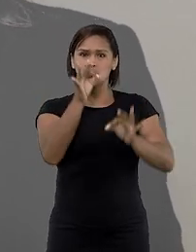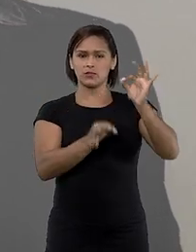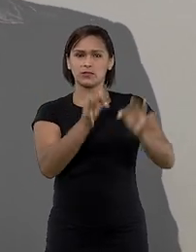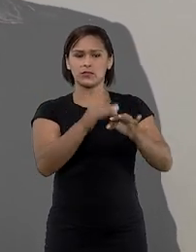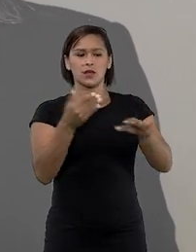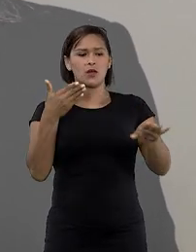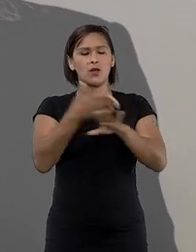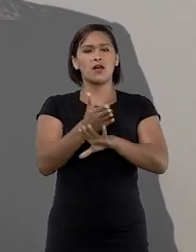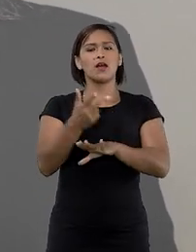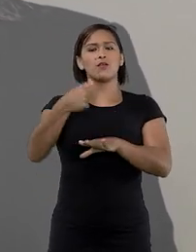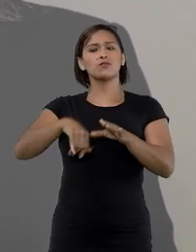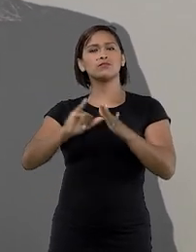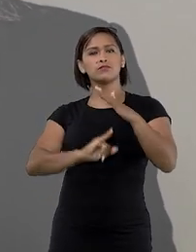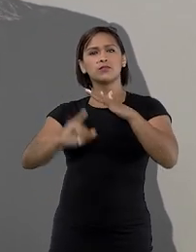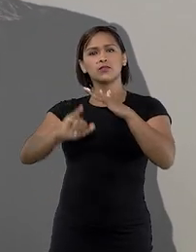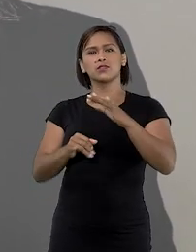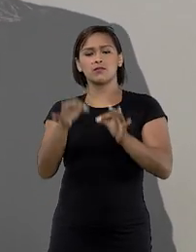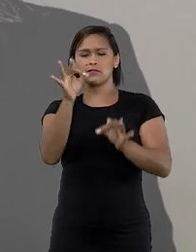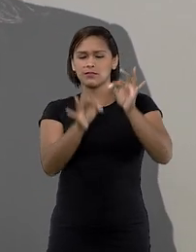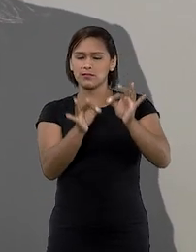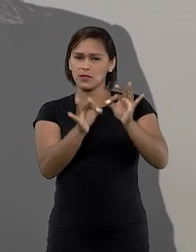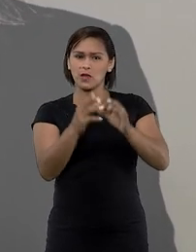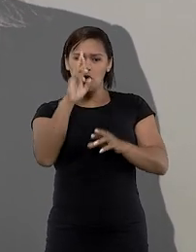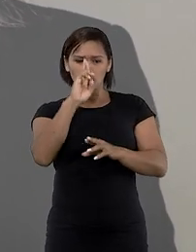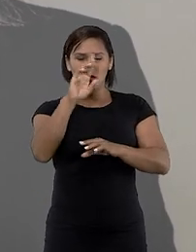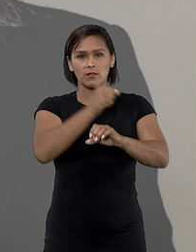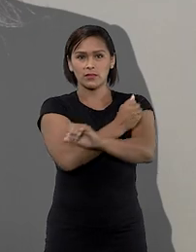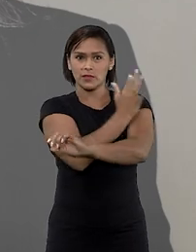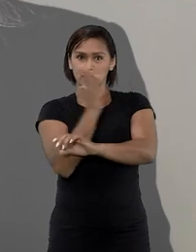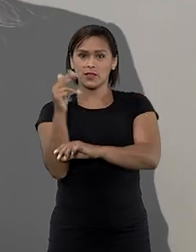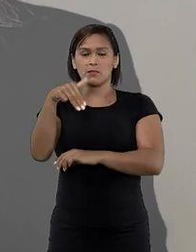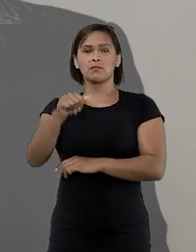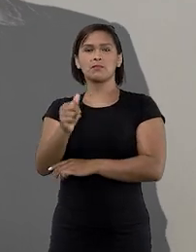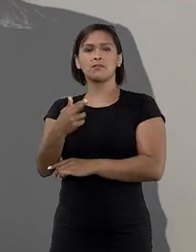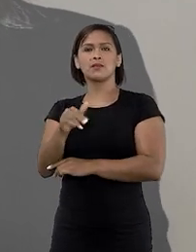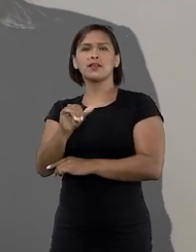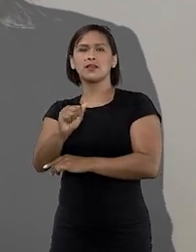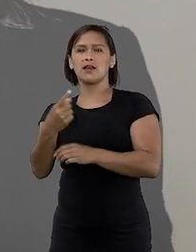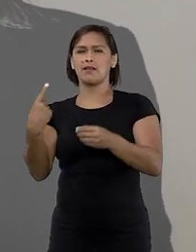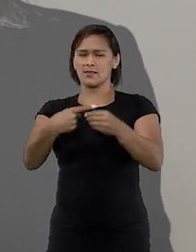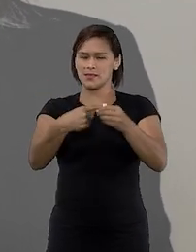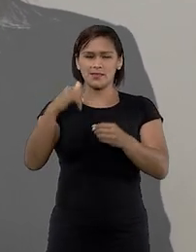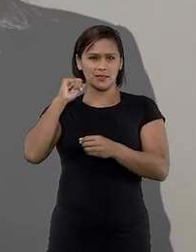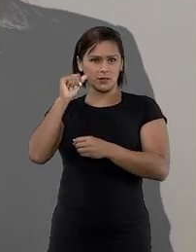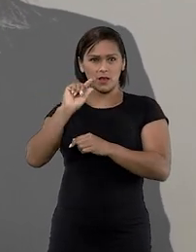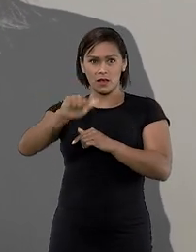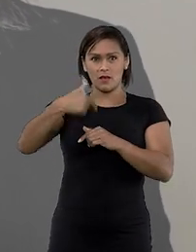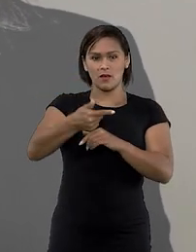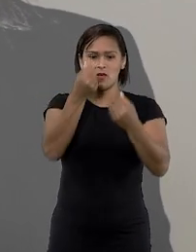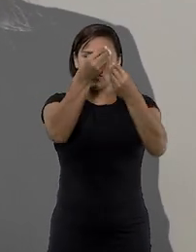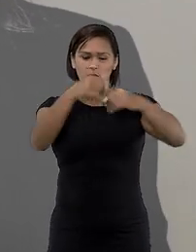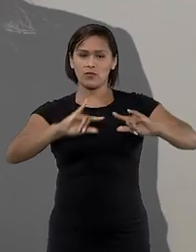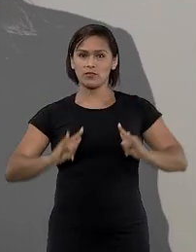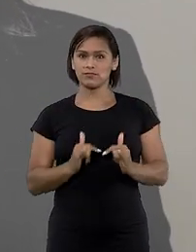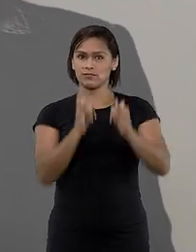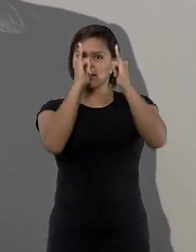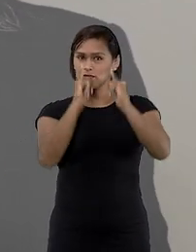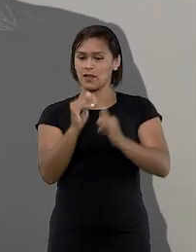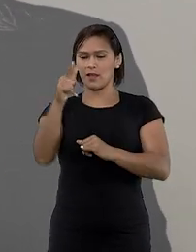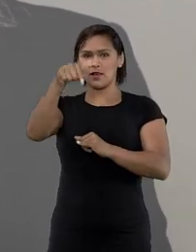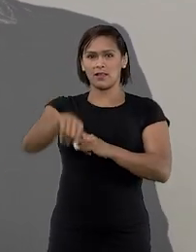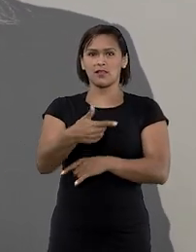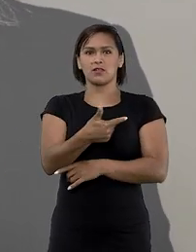na fundação responsável por reparação socioambiental em Mariana, após a tragédia causada pelo rompimento da barragem do Fundão